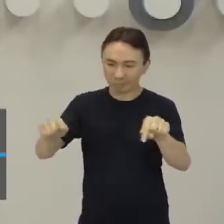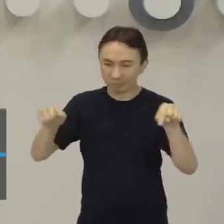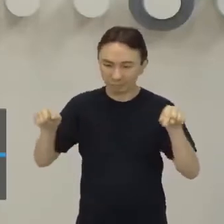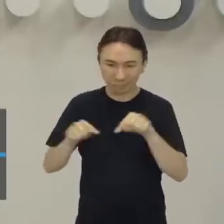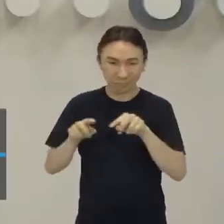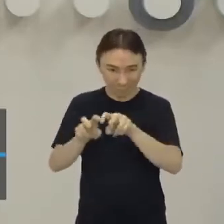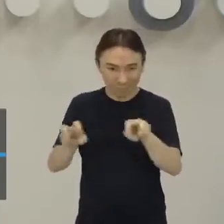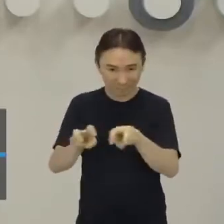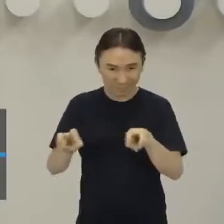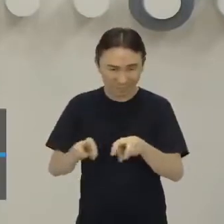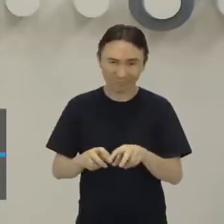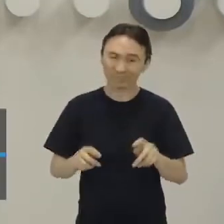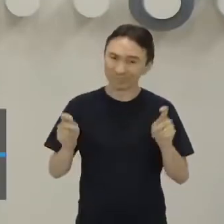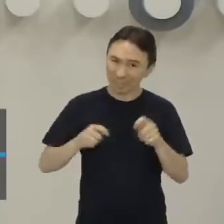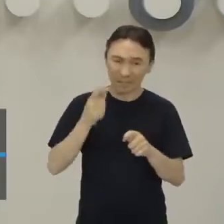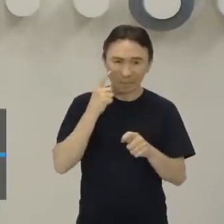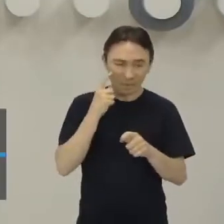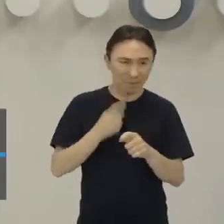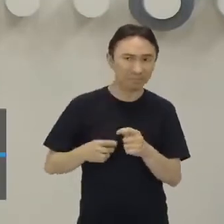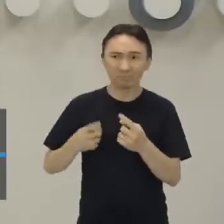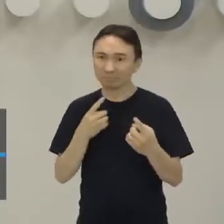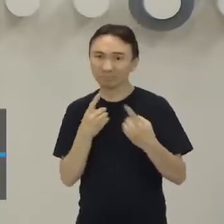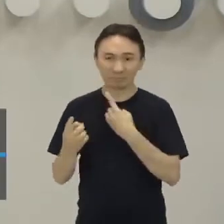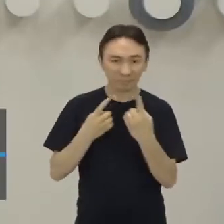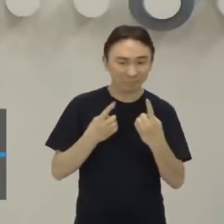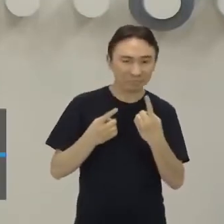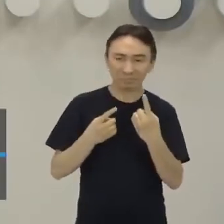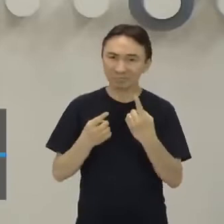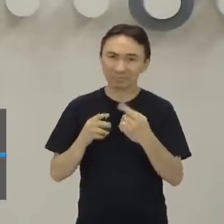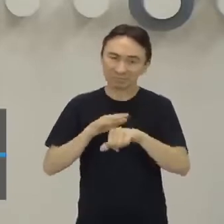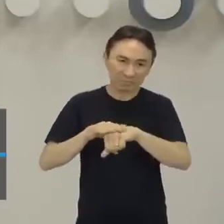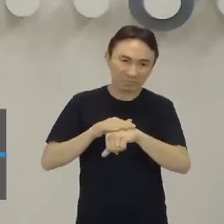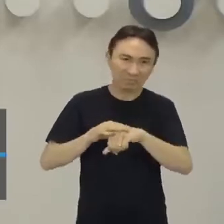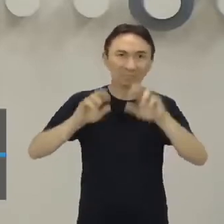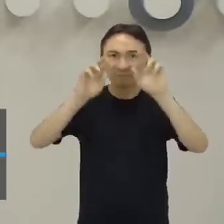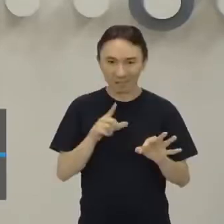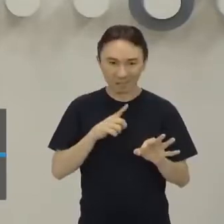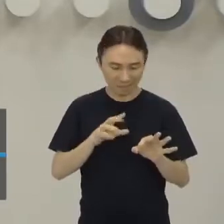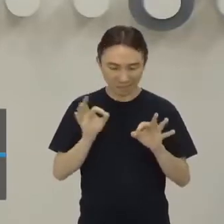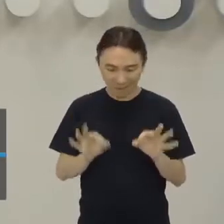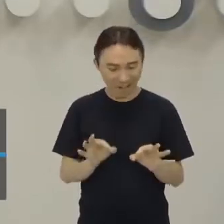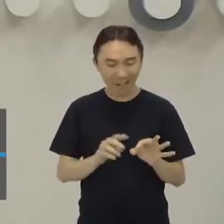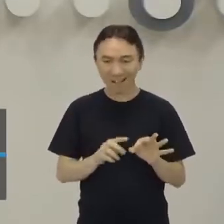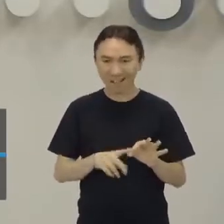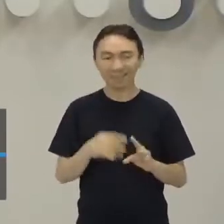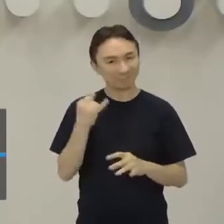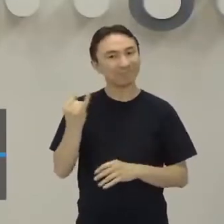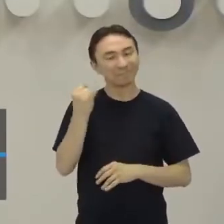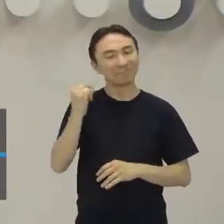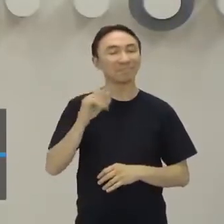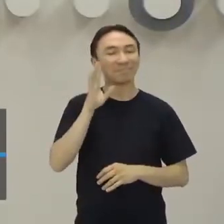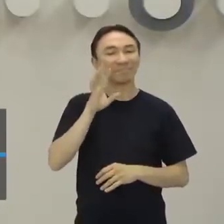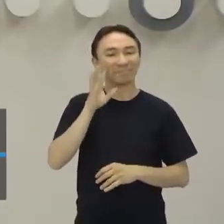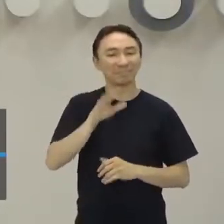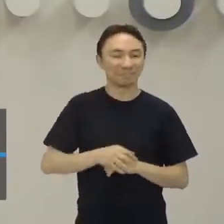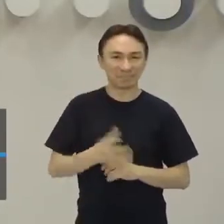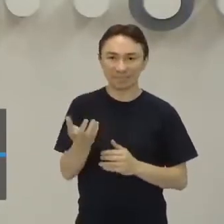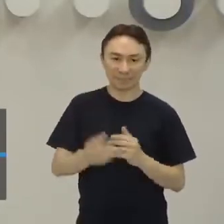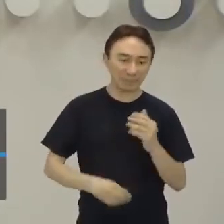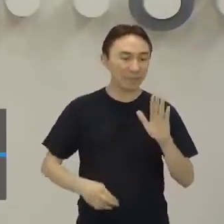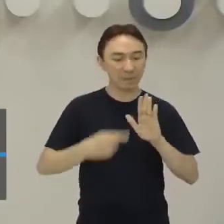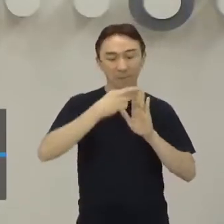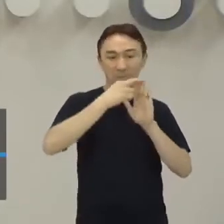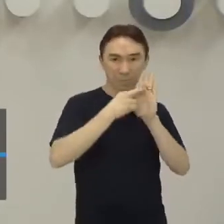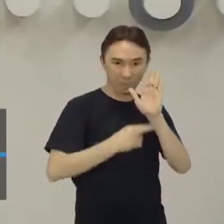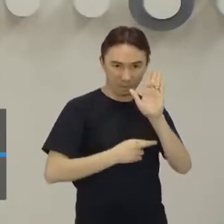sobre diversos assuntos. E é o que iria acontecer na aula de hoje, tudo bem? E já tem outra questão aí. Normalmente, uma proposta de redação vem para você